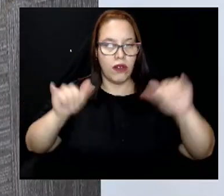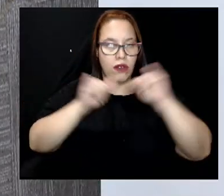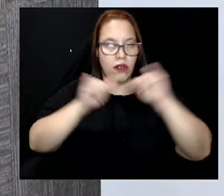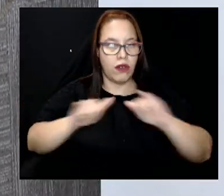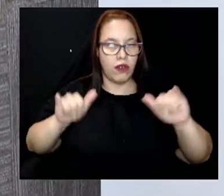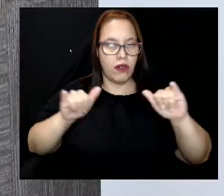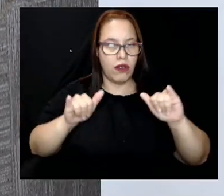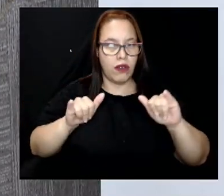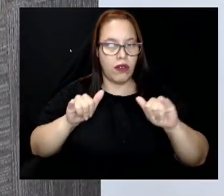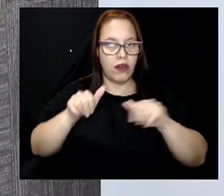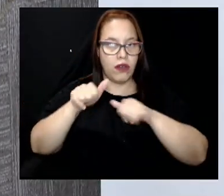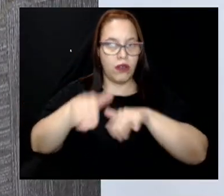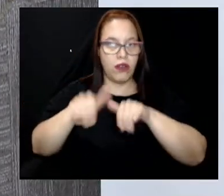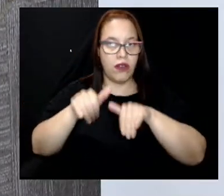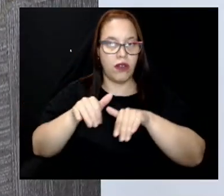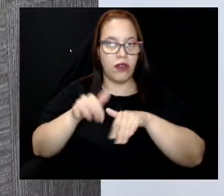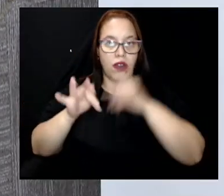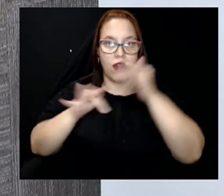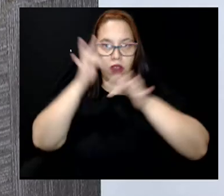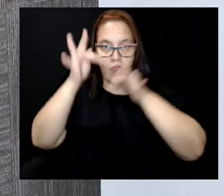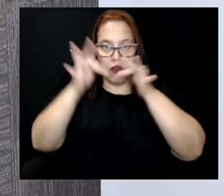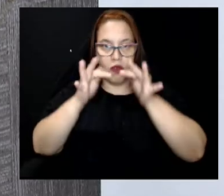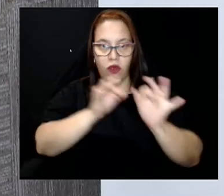em Flor. Acompanhe.